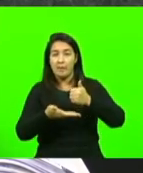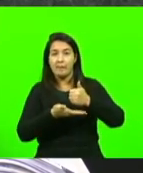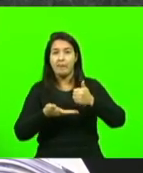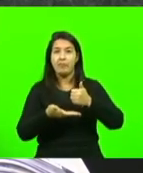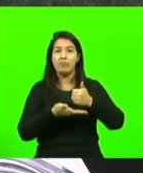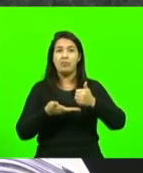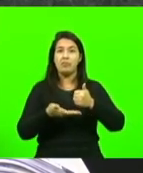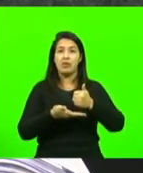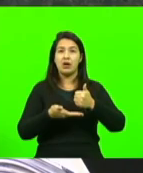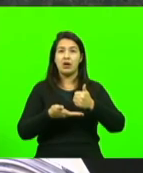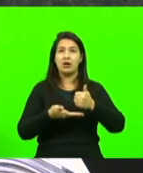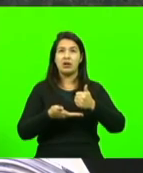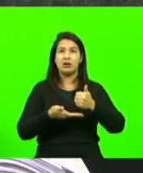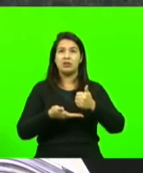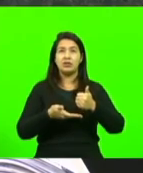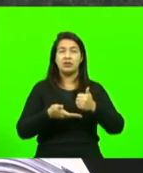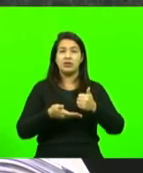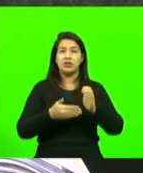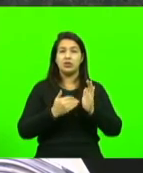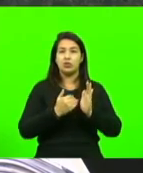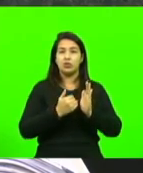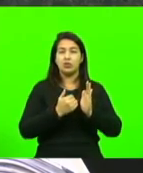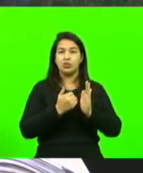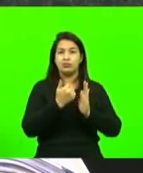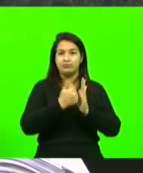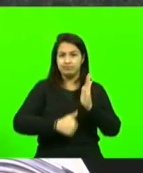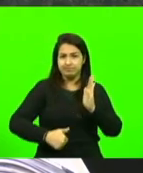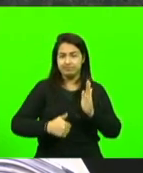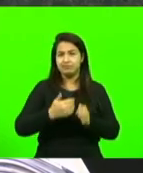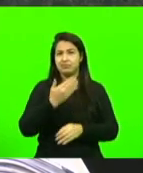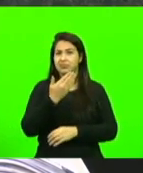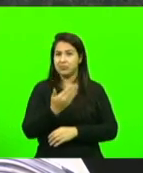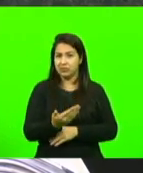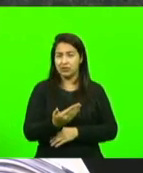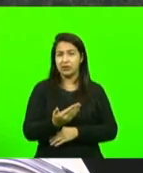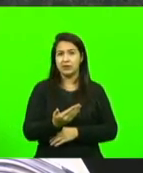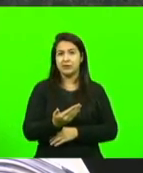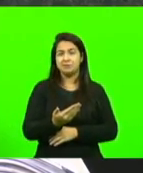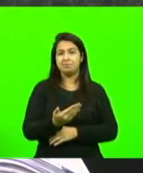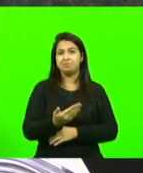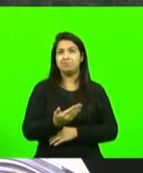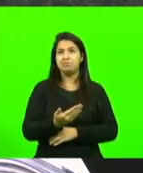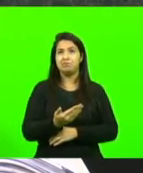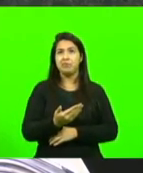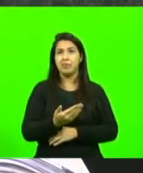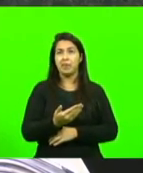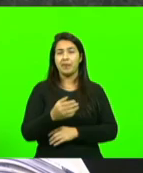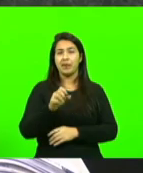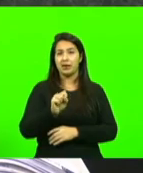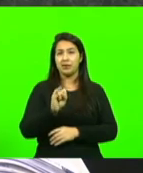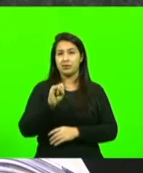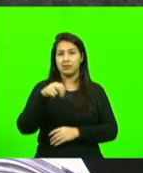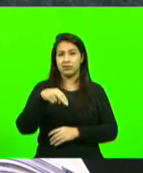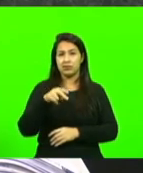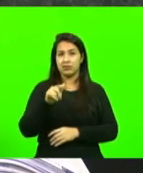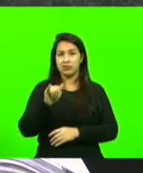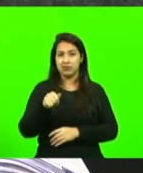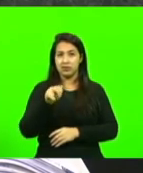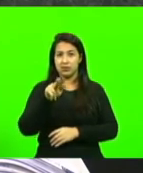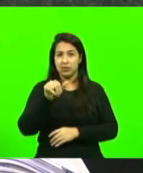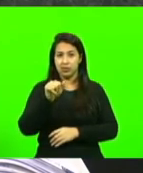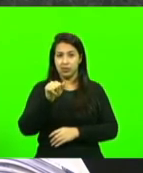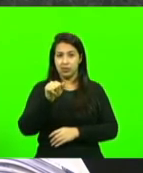capt como como afirmou o dirigente neto do sinjusc Mas